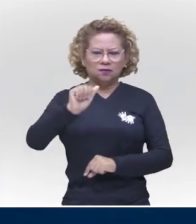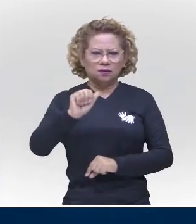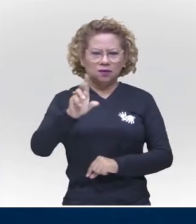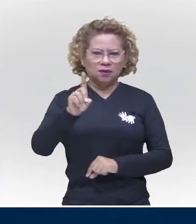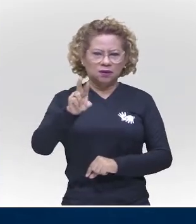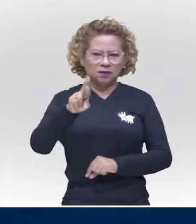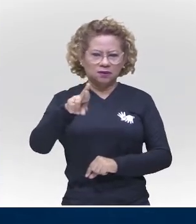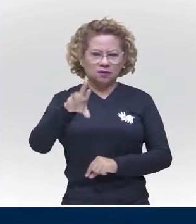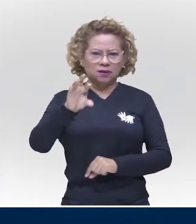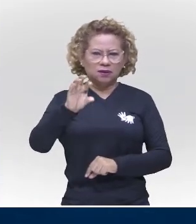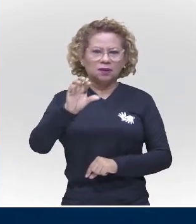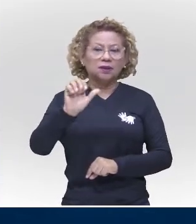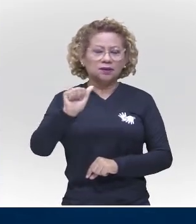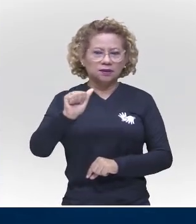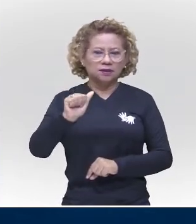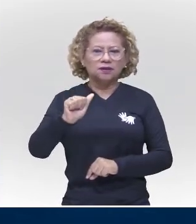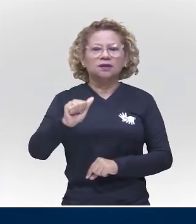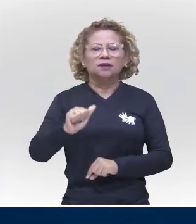campo,